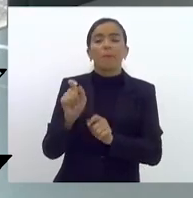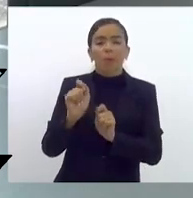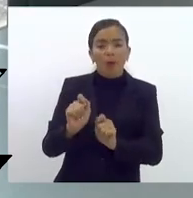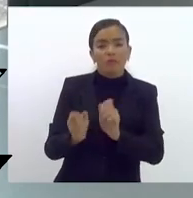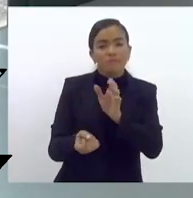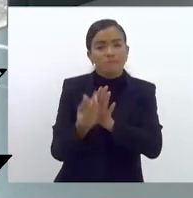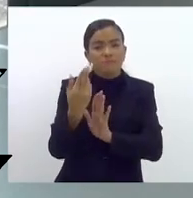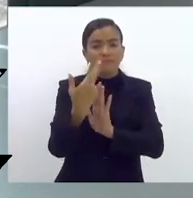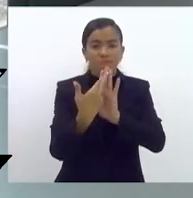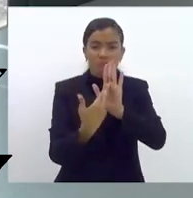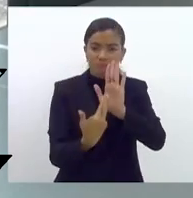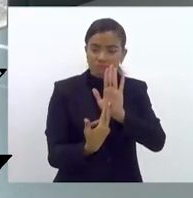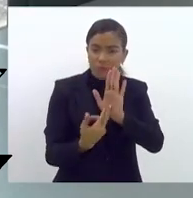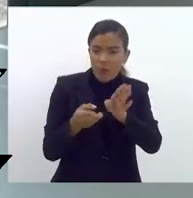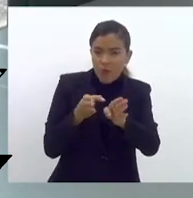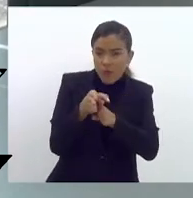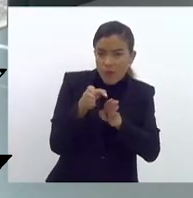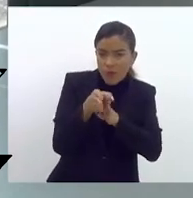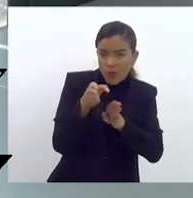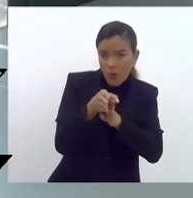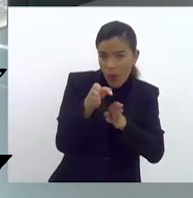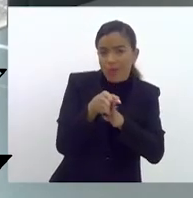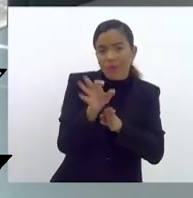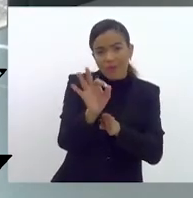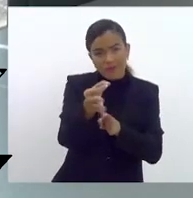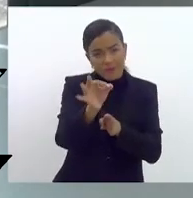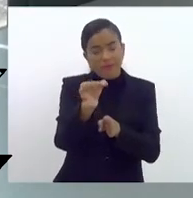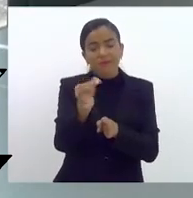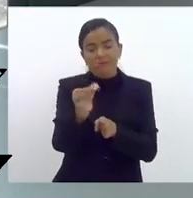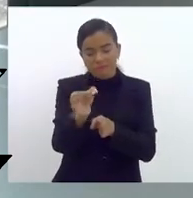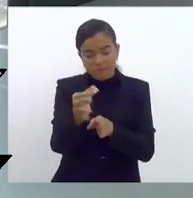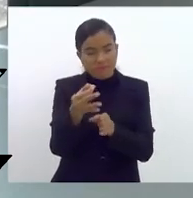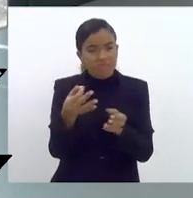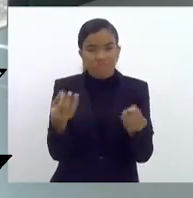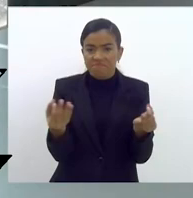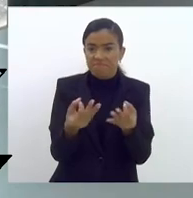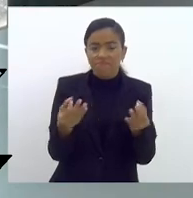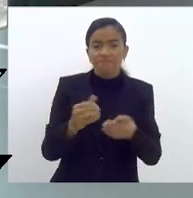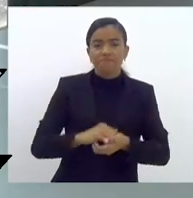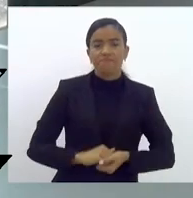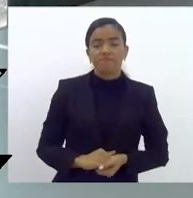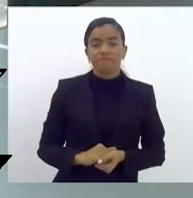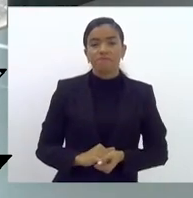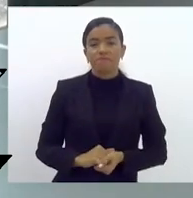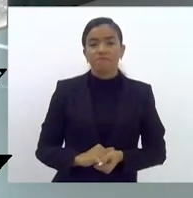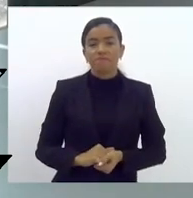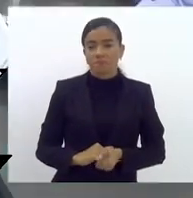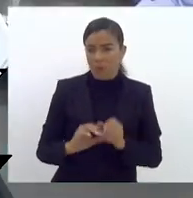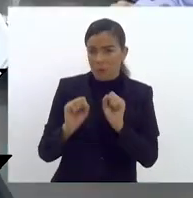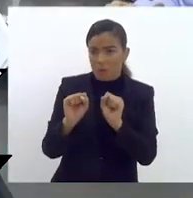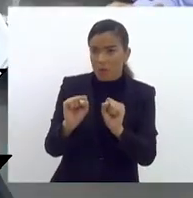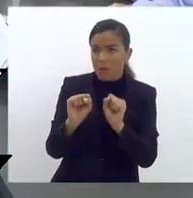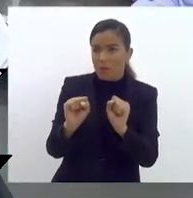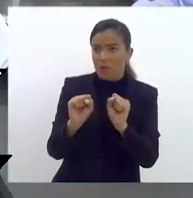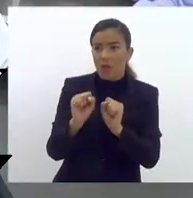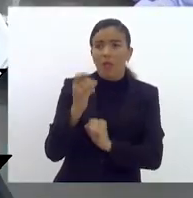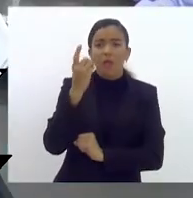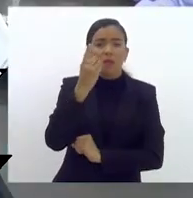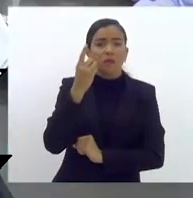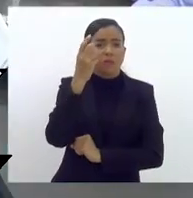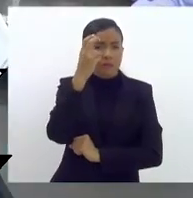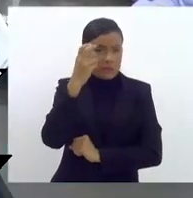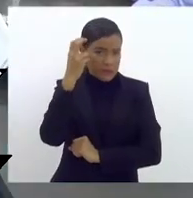regramento e uma Norma de orientação para esse tipo de projeto pode ser dessa forma